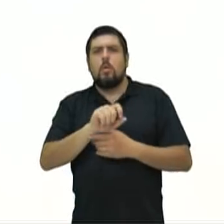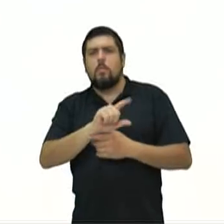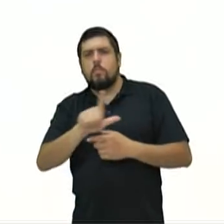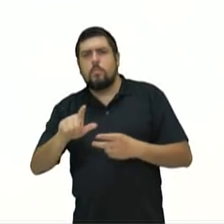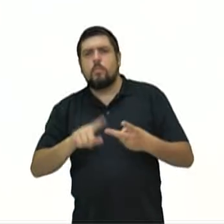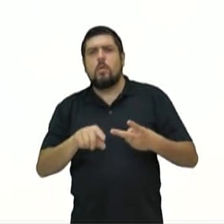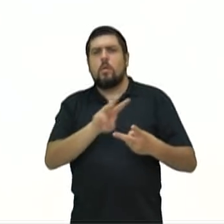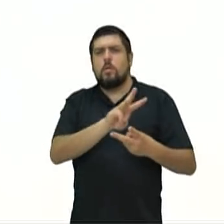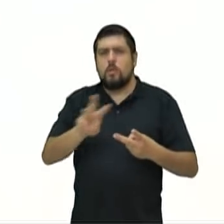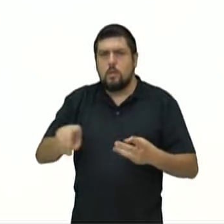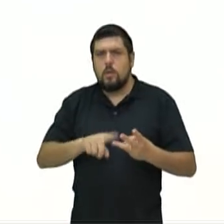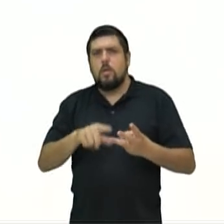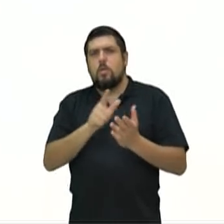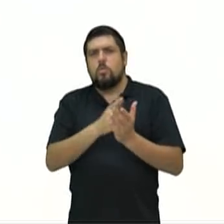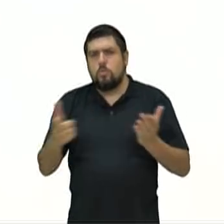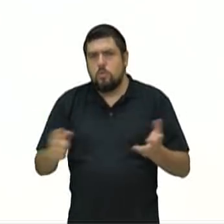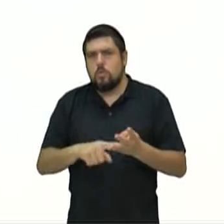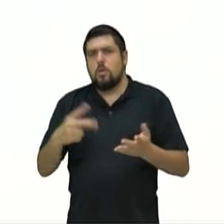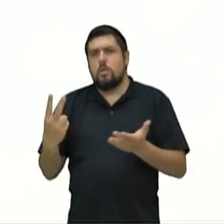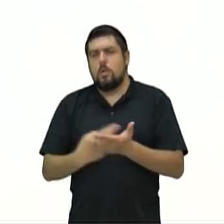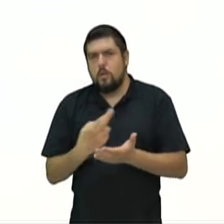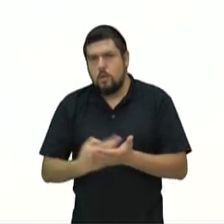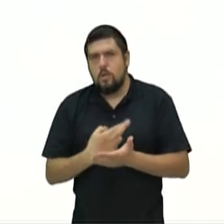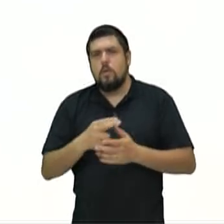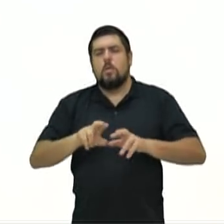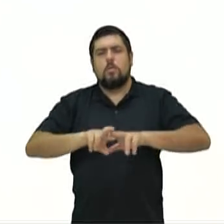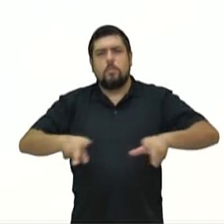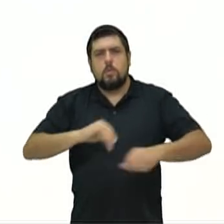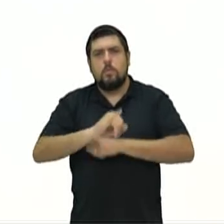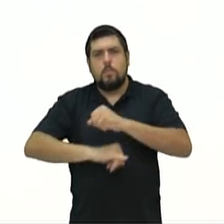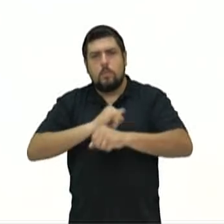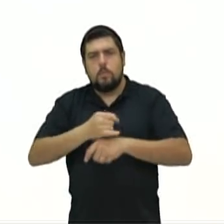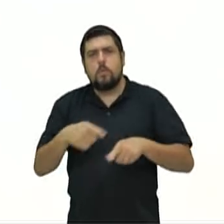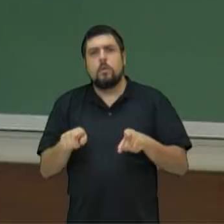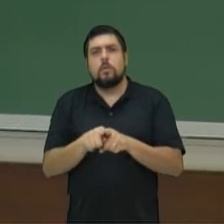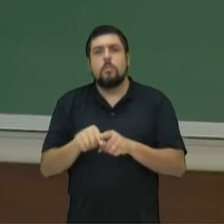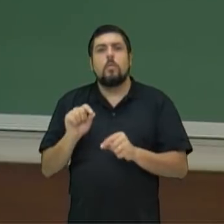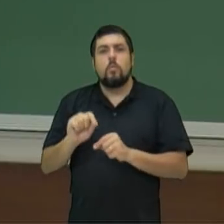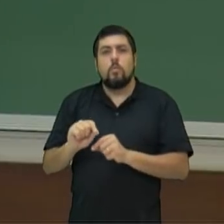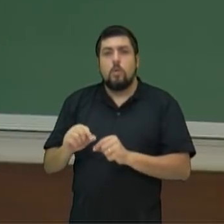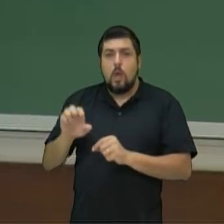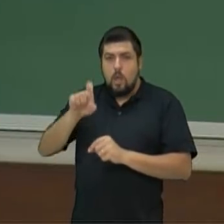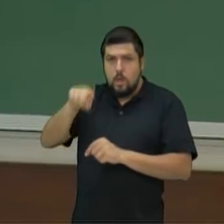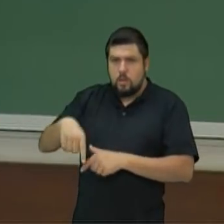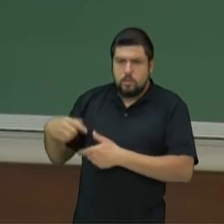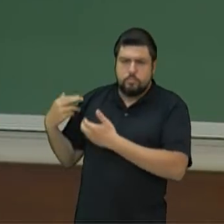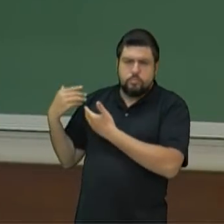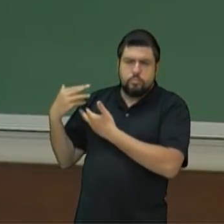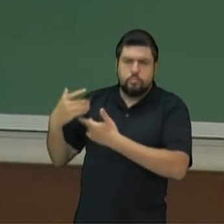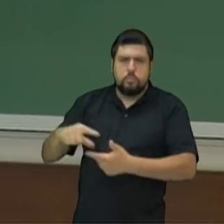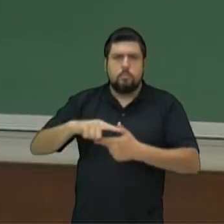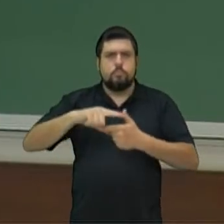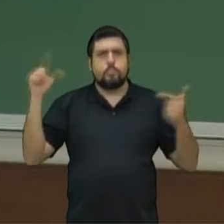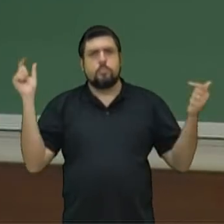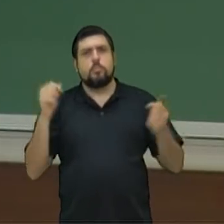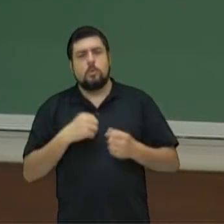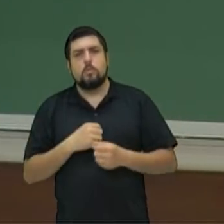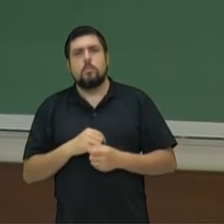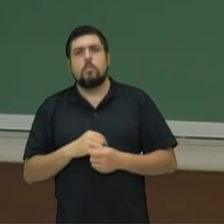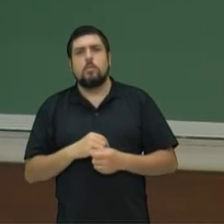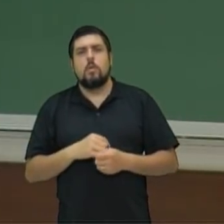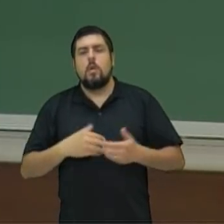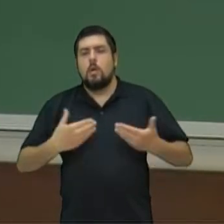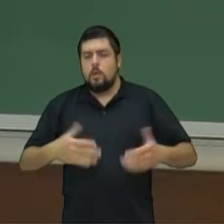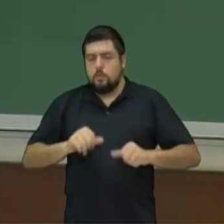e de jornais afirmam que a internet como eficiente meio pós-moderno de leitura. Ele falou do